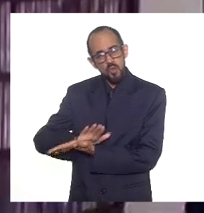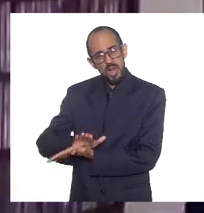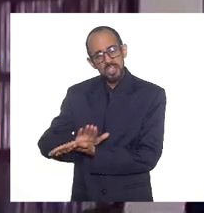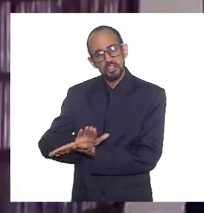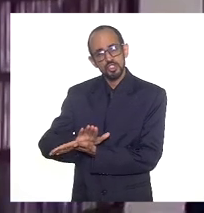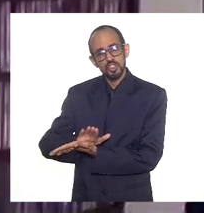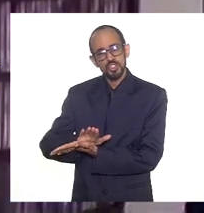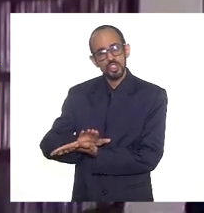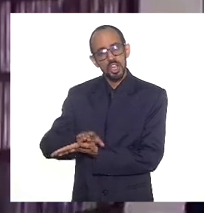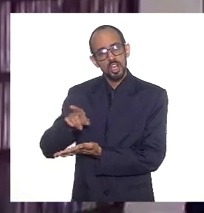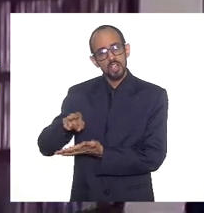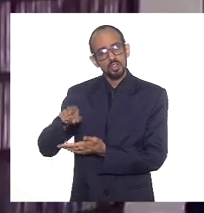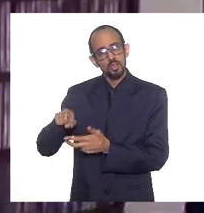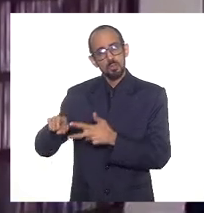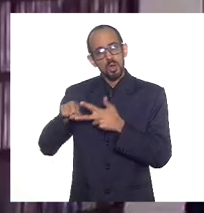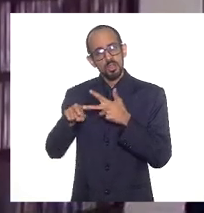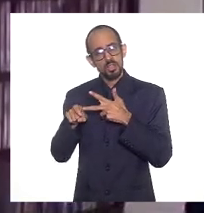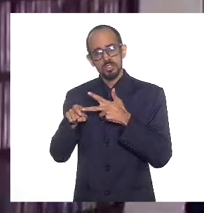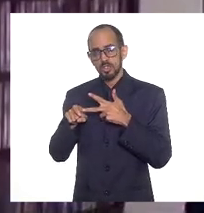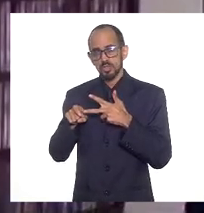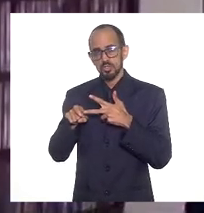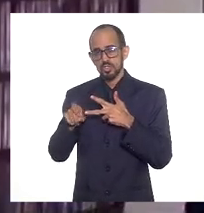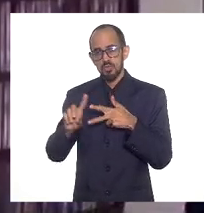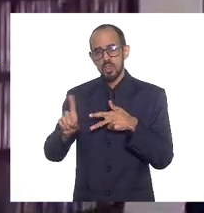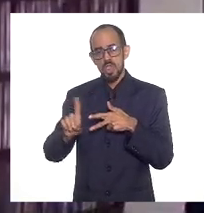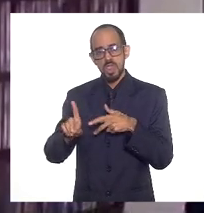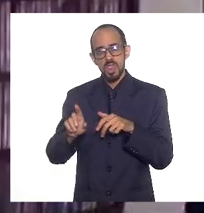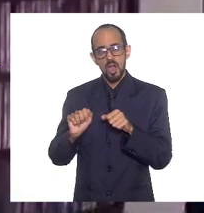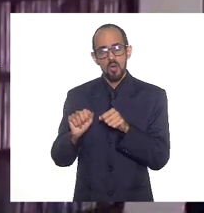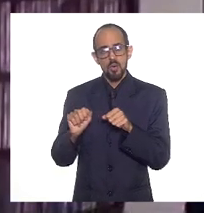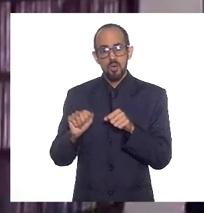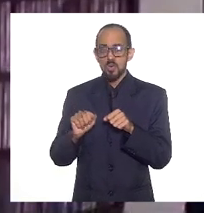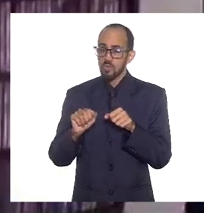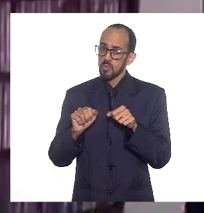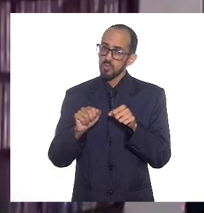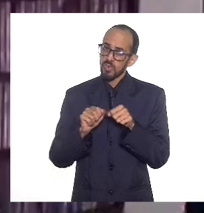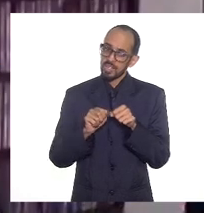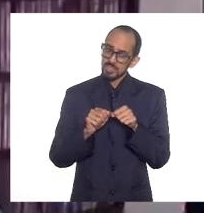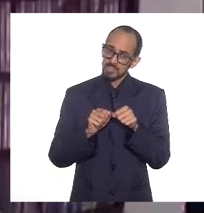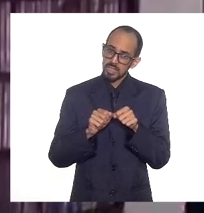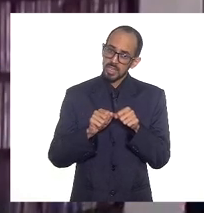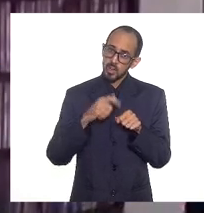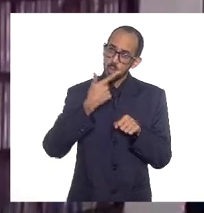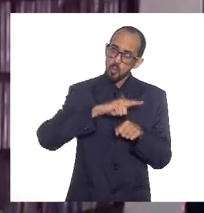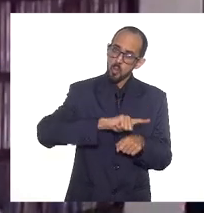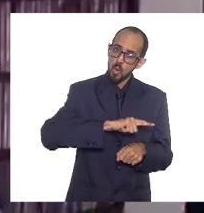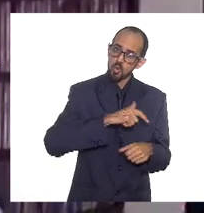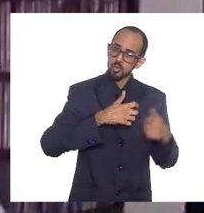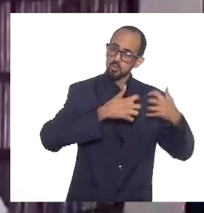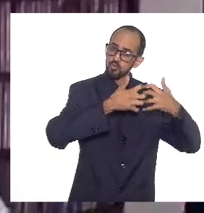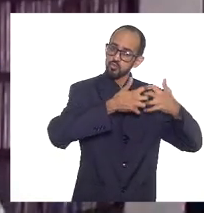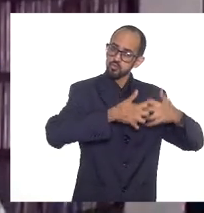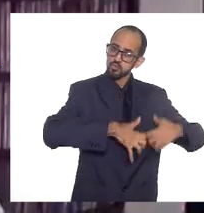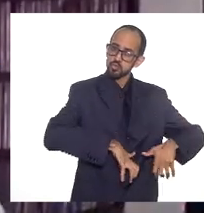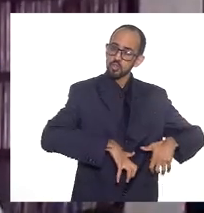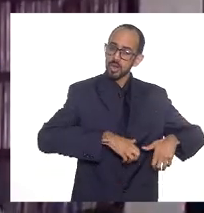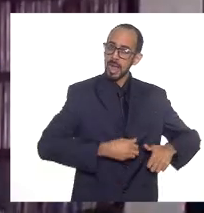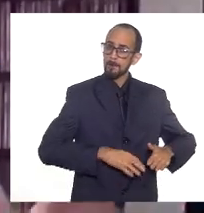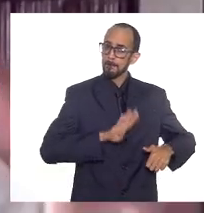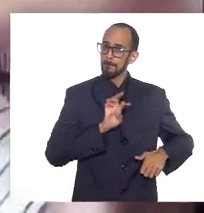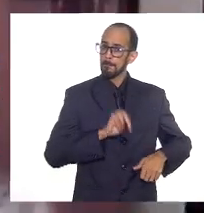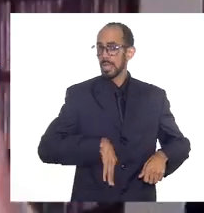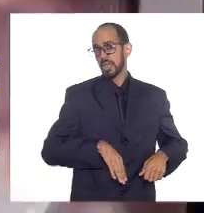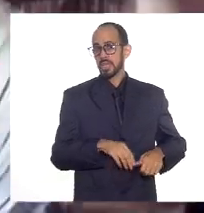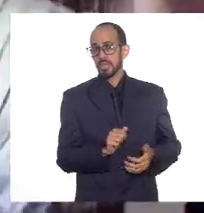um poder não deixar o outro funcionar, o